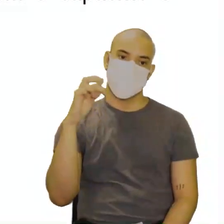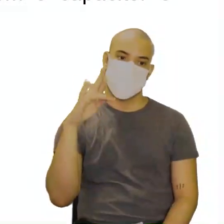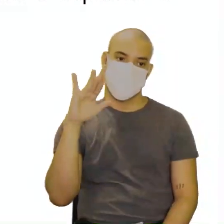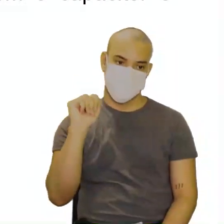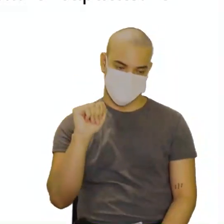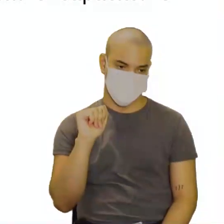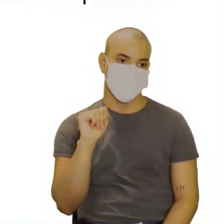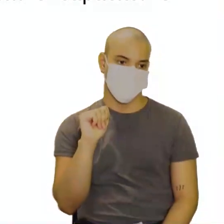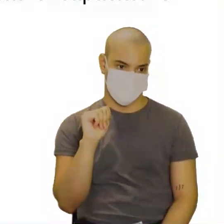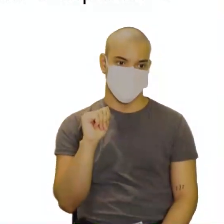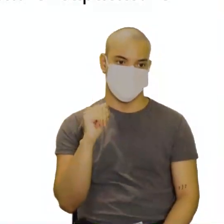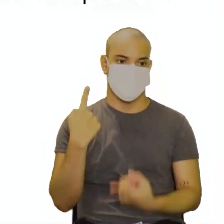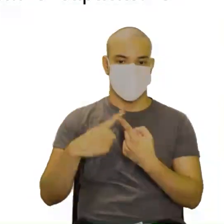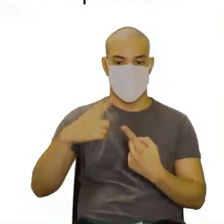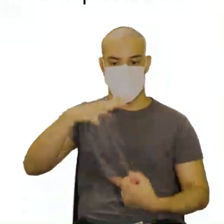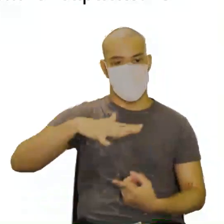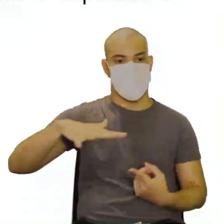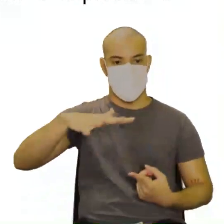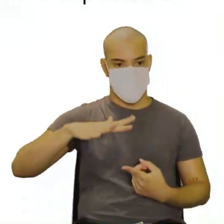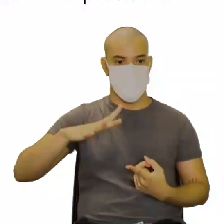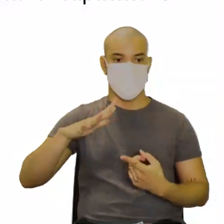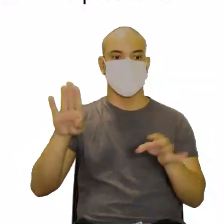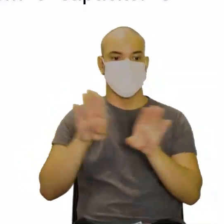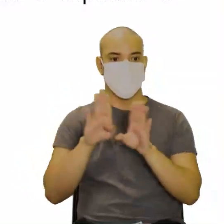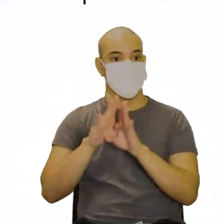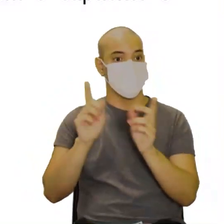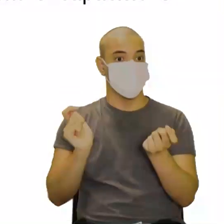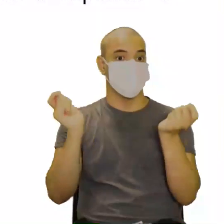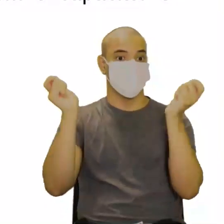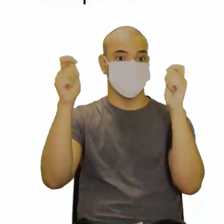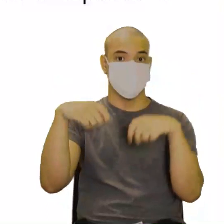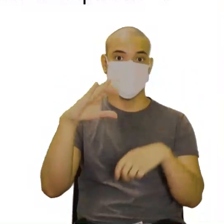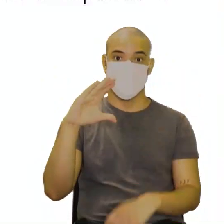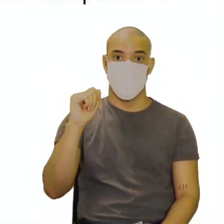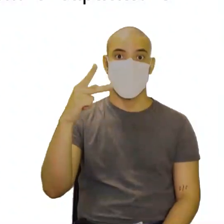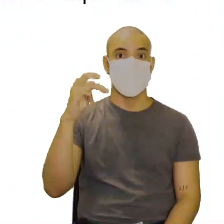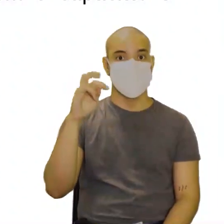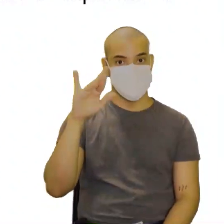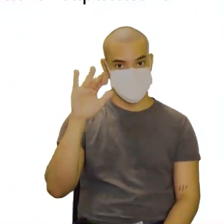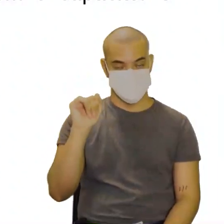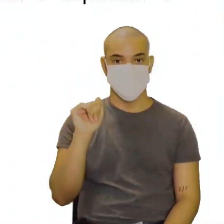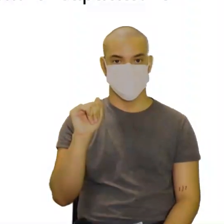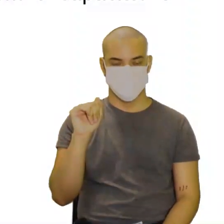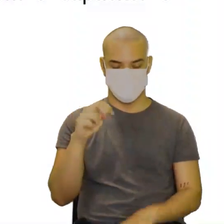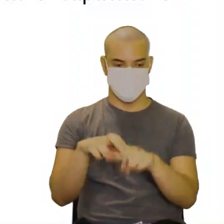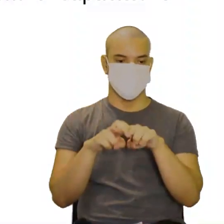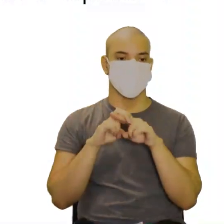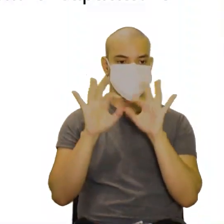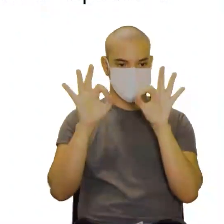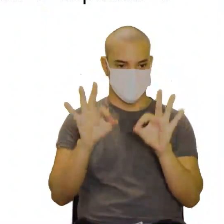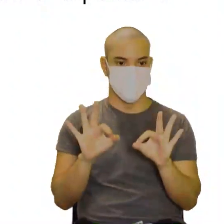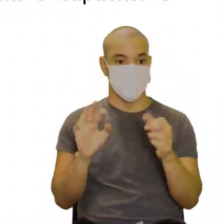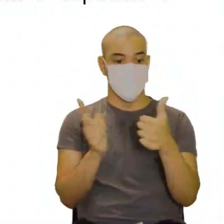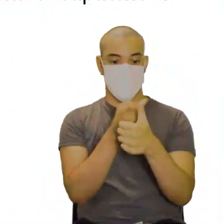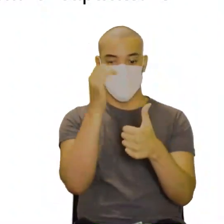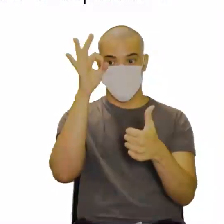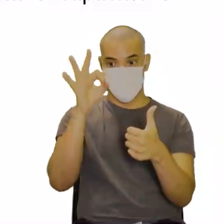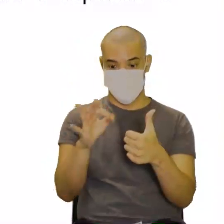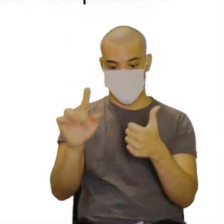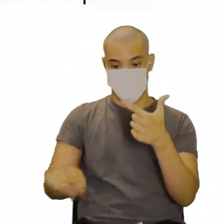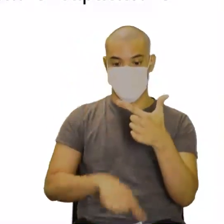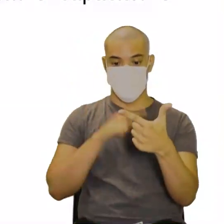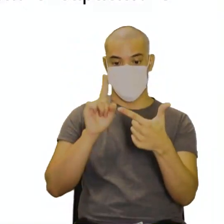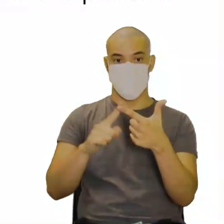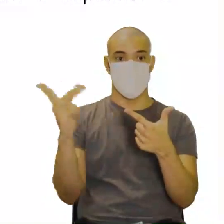área, maior é a capacitância, certinho? Então, eu tenho a 1 correta, a